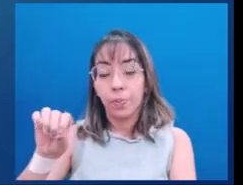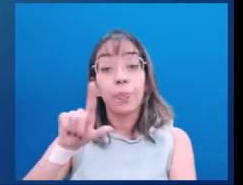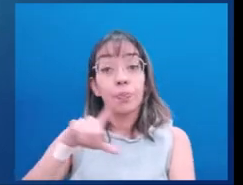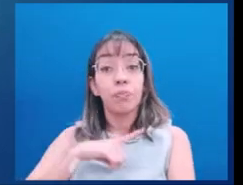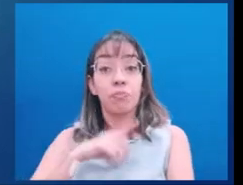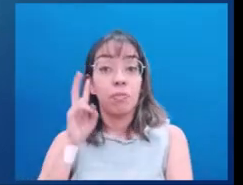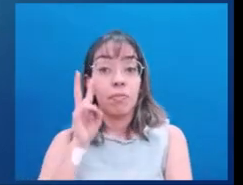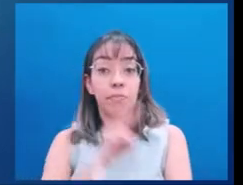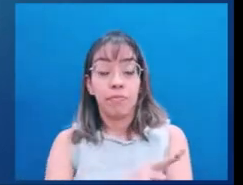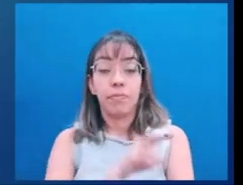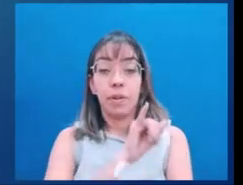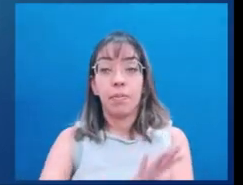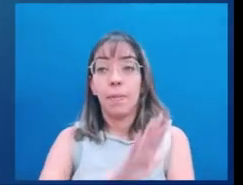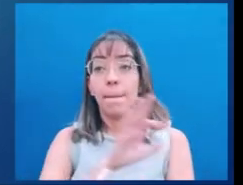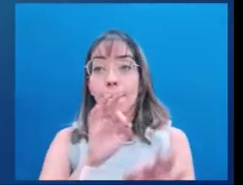embalagem.